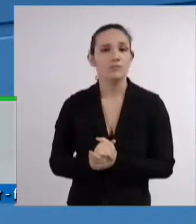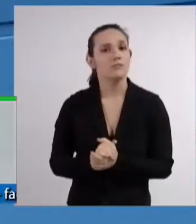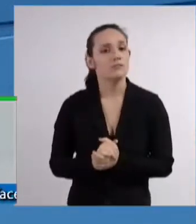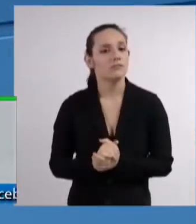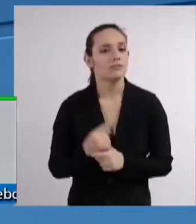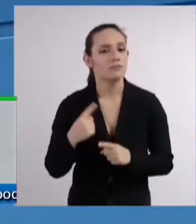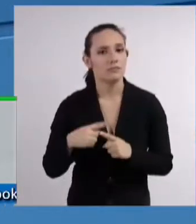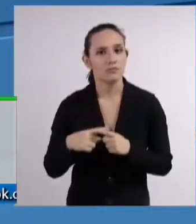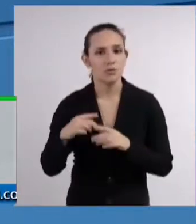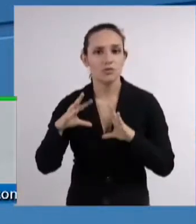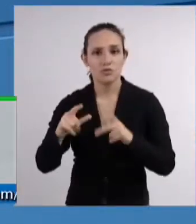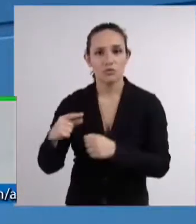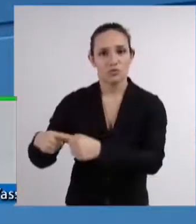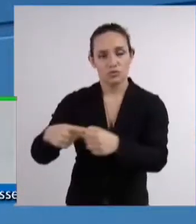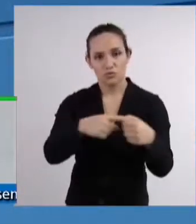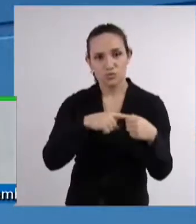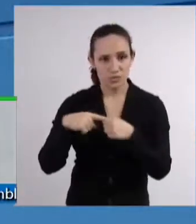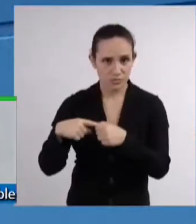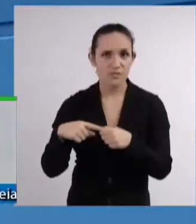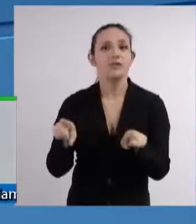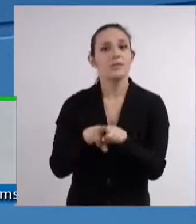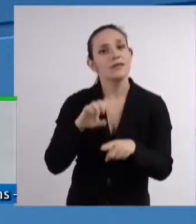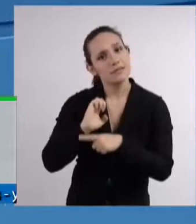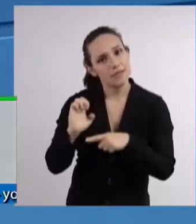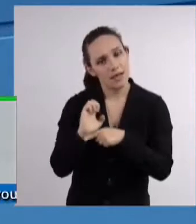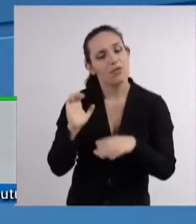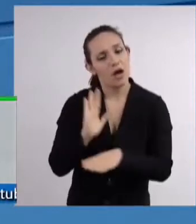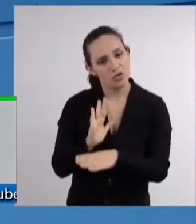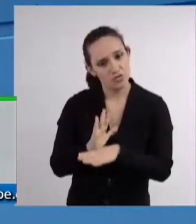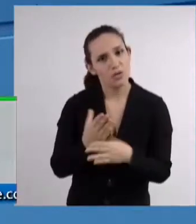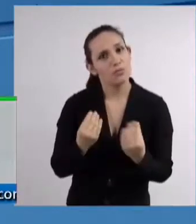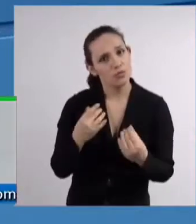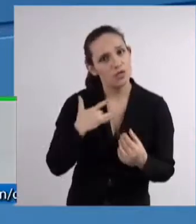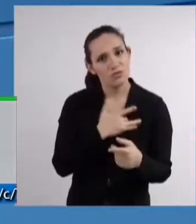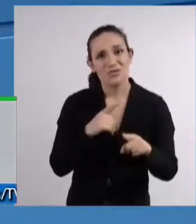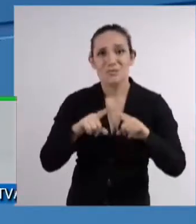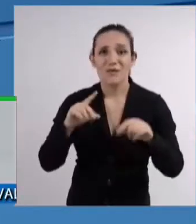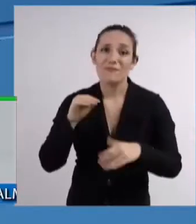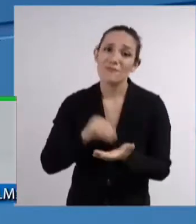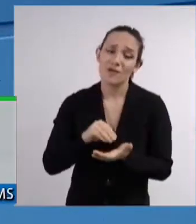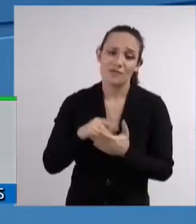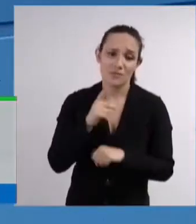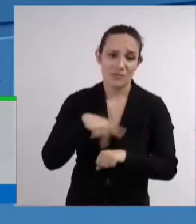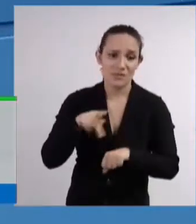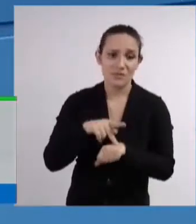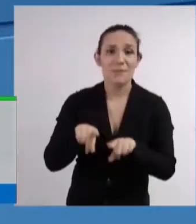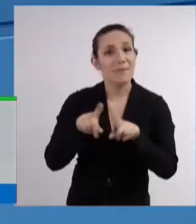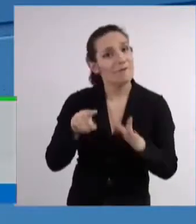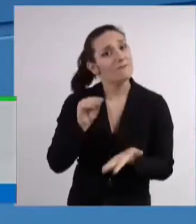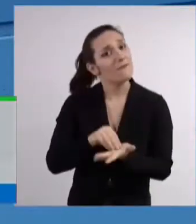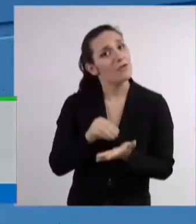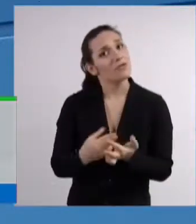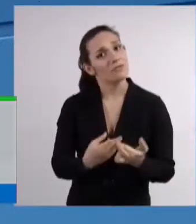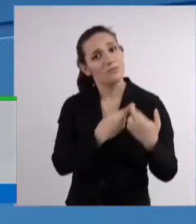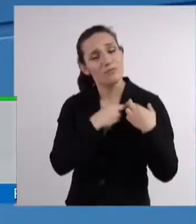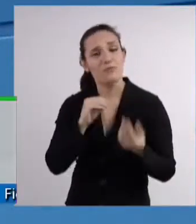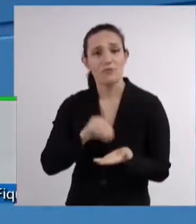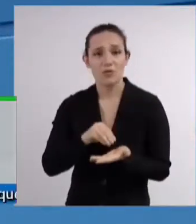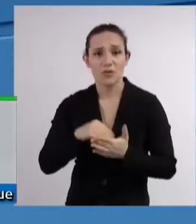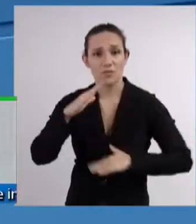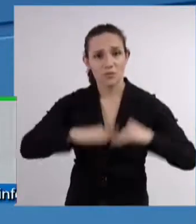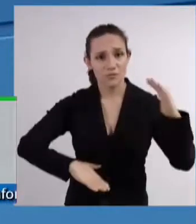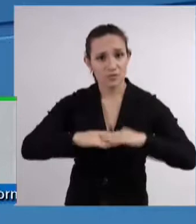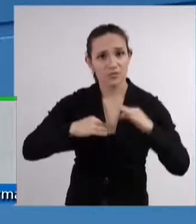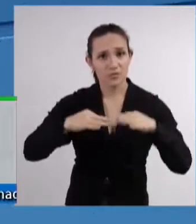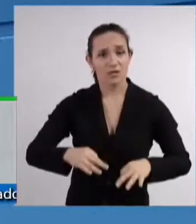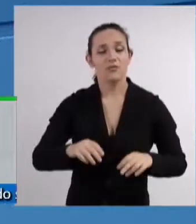proporcionalmente os municípios e o Estado colocam muito mais. Mas falta muita responsabilidade também. Falta muito profissionalismo, falta